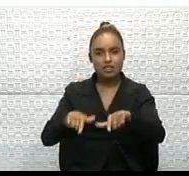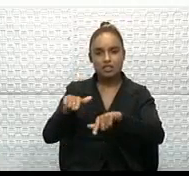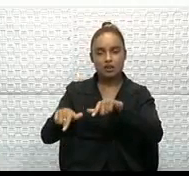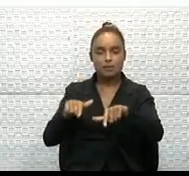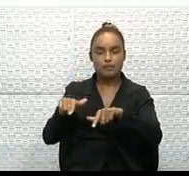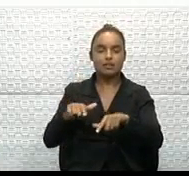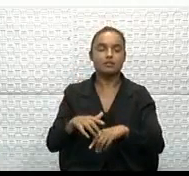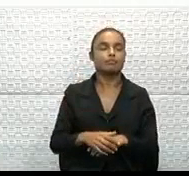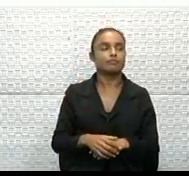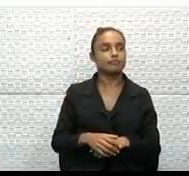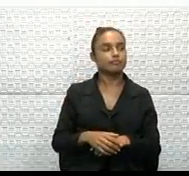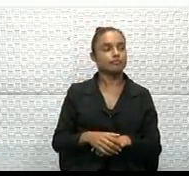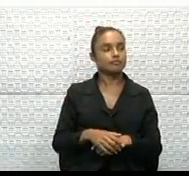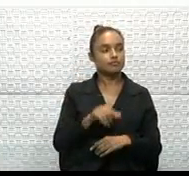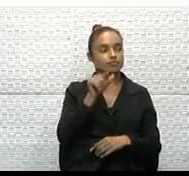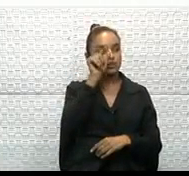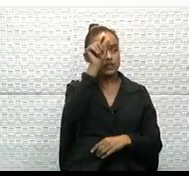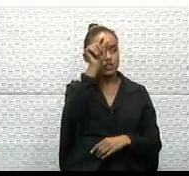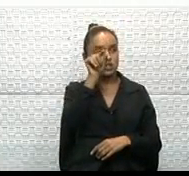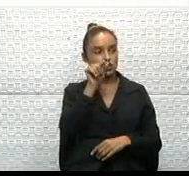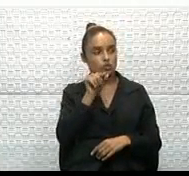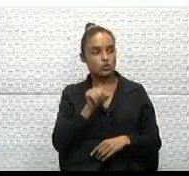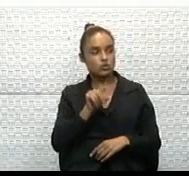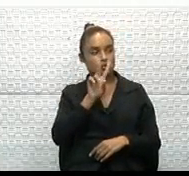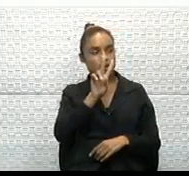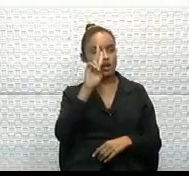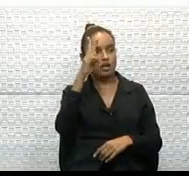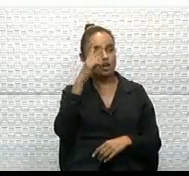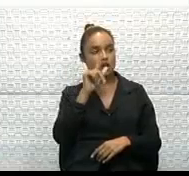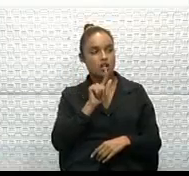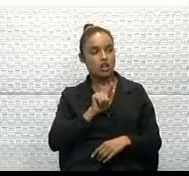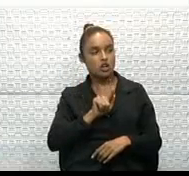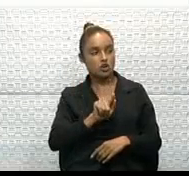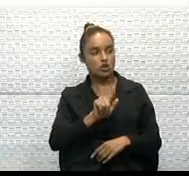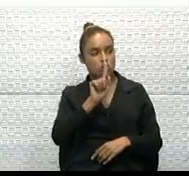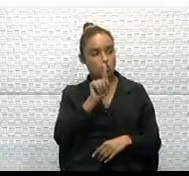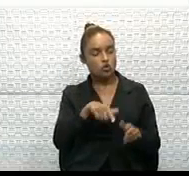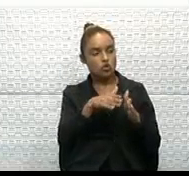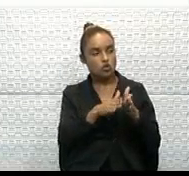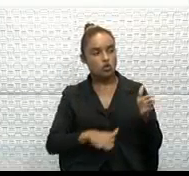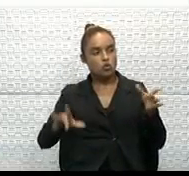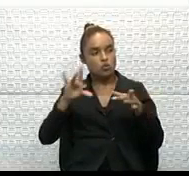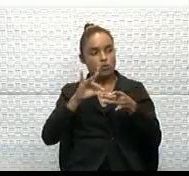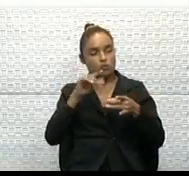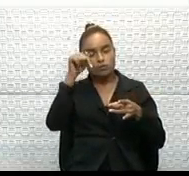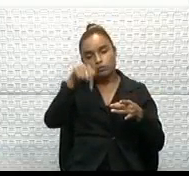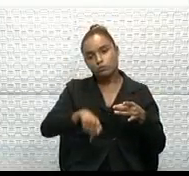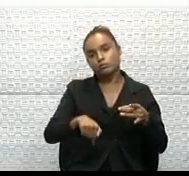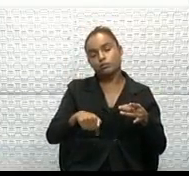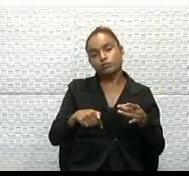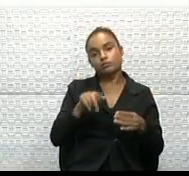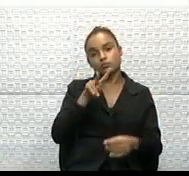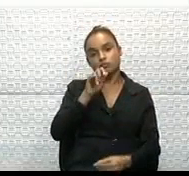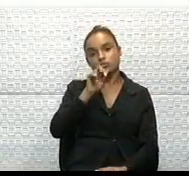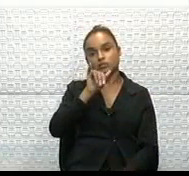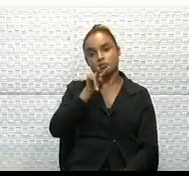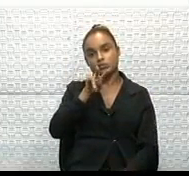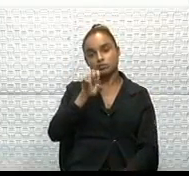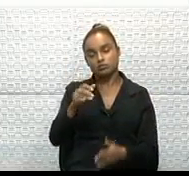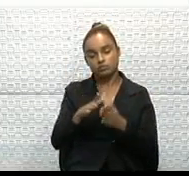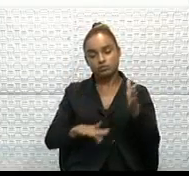ao H e ao G se tratavam, especificamente, das variáveis que trataremos ao longo desta aula.